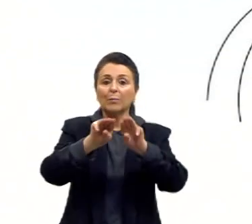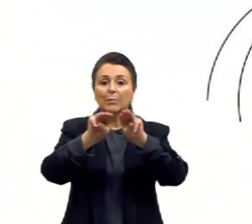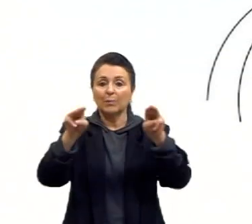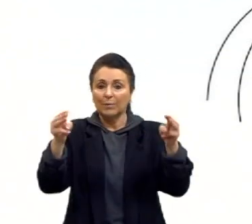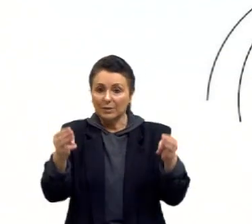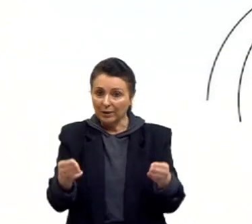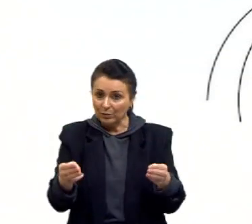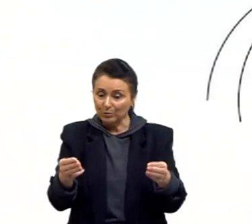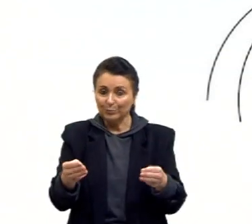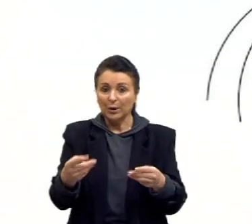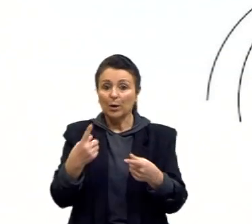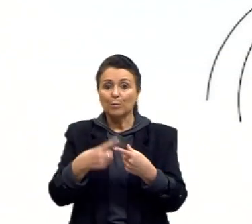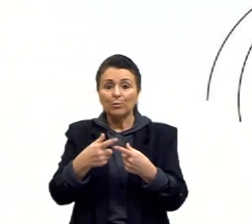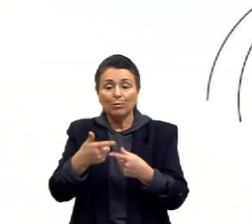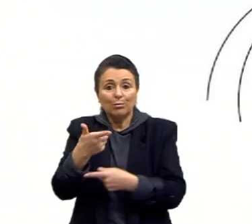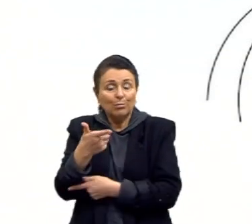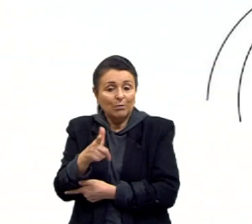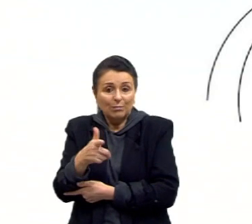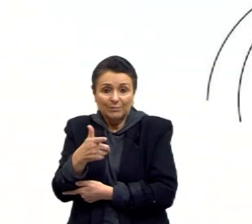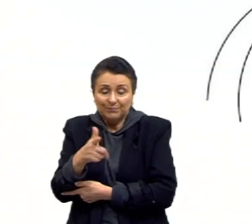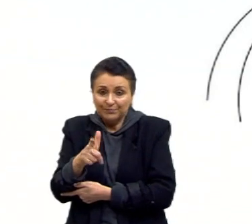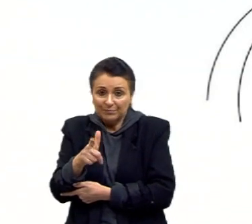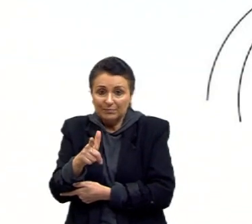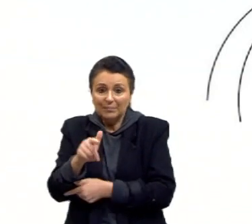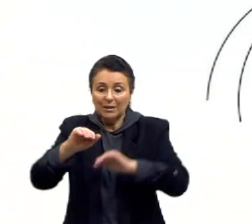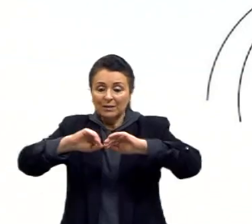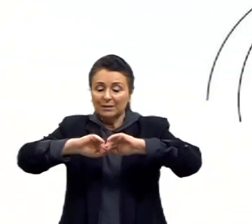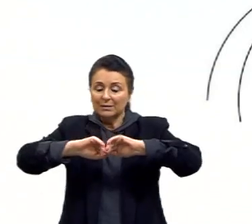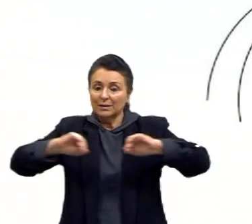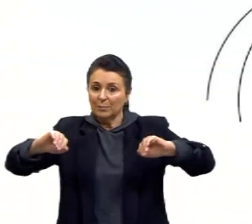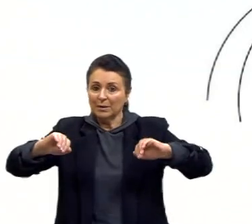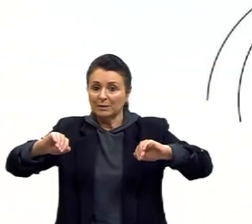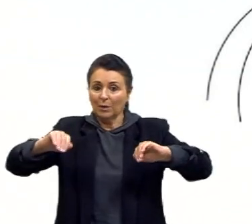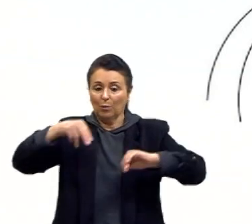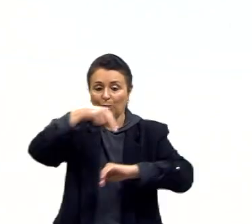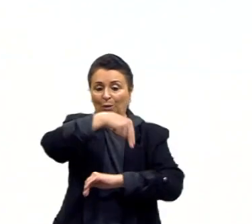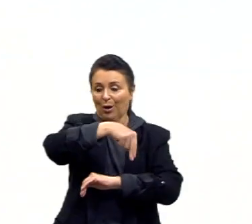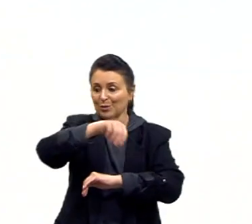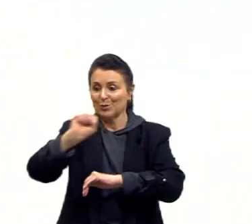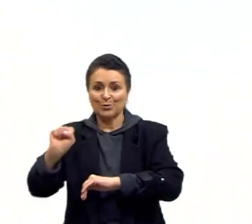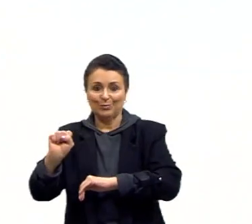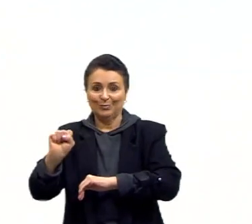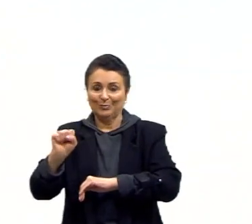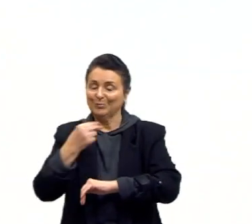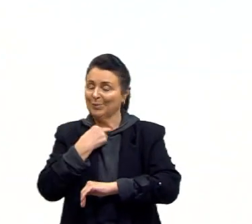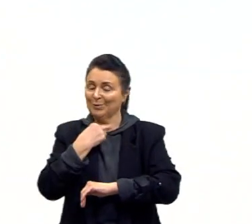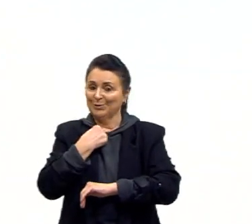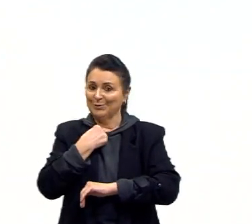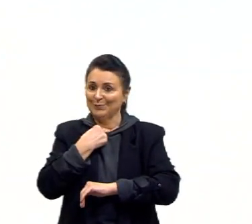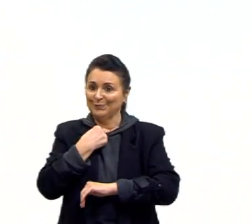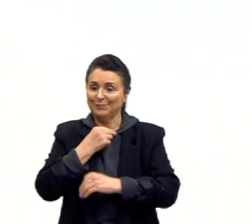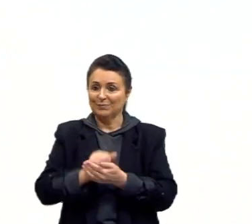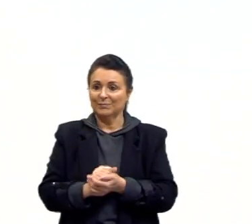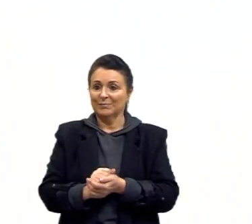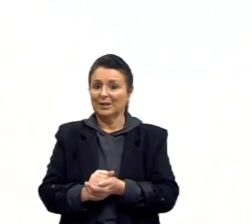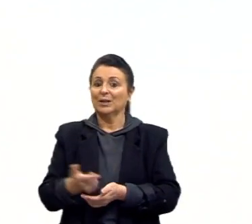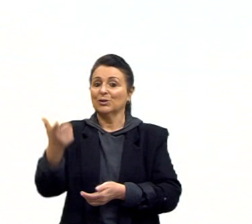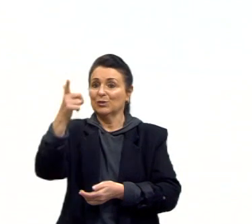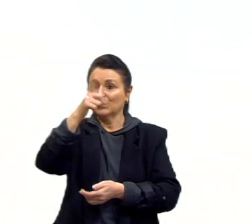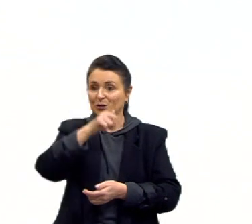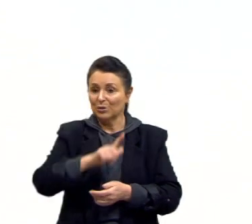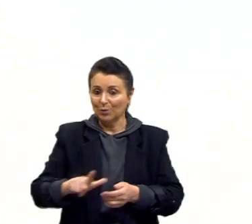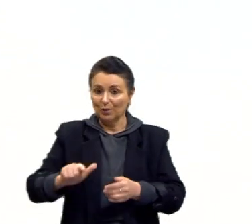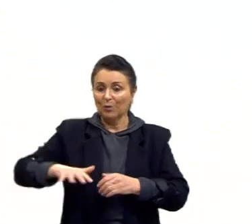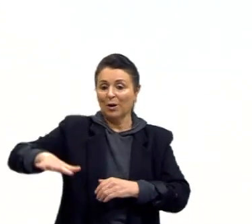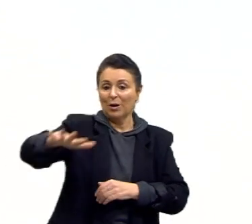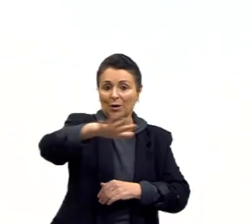considerando que não existe então a separação entre Norte isso e aqui voltando então a